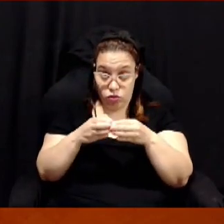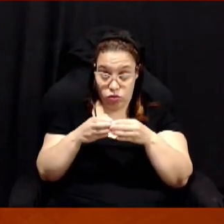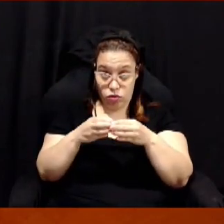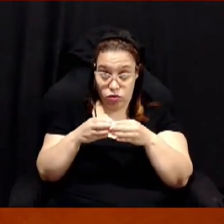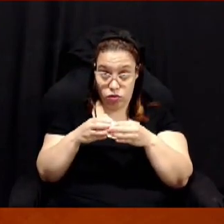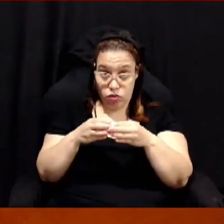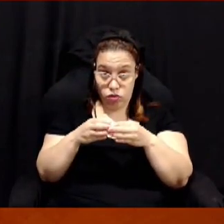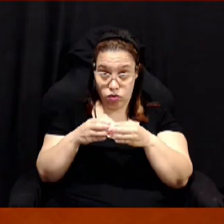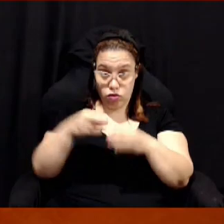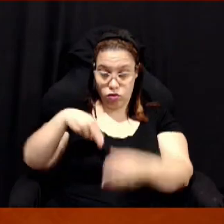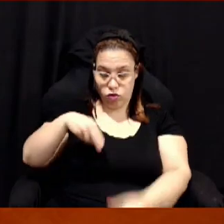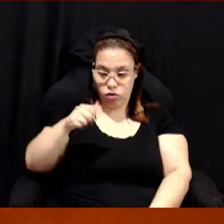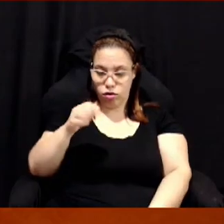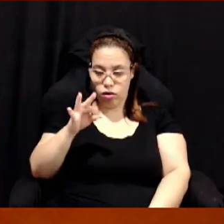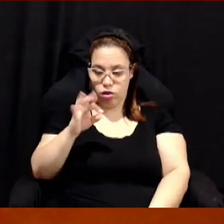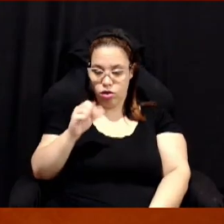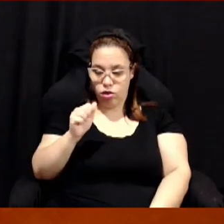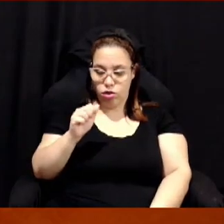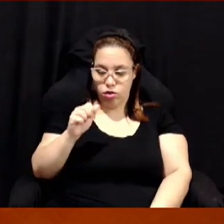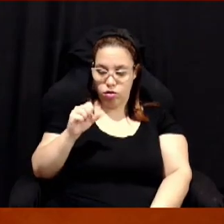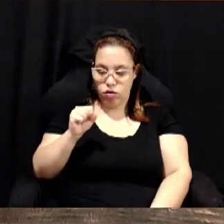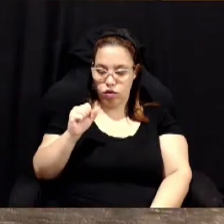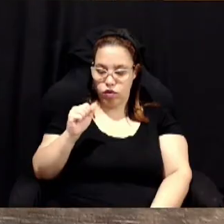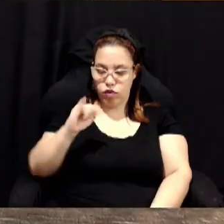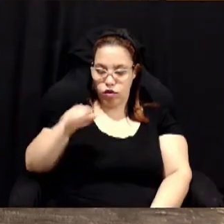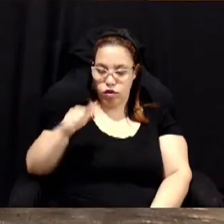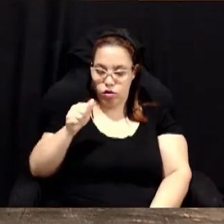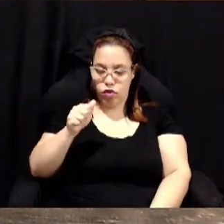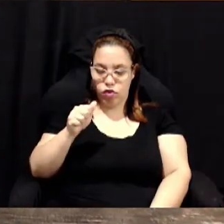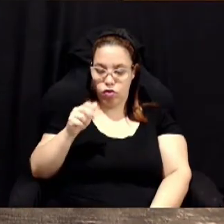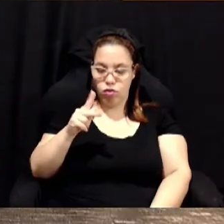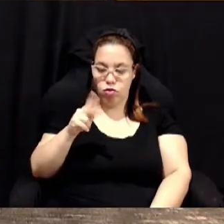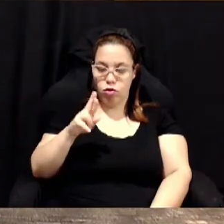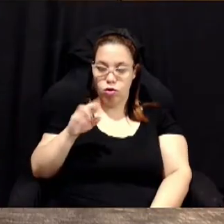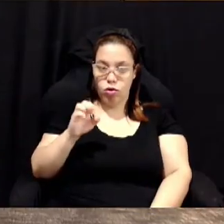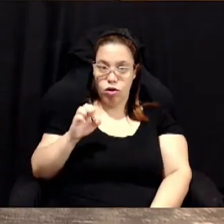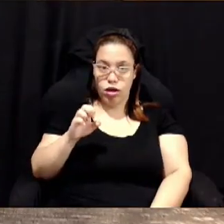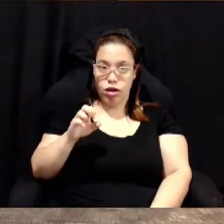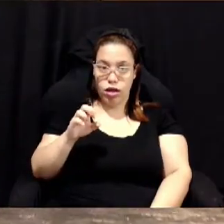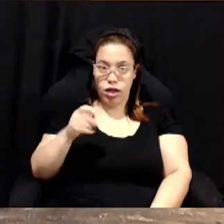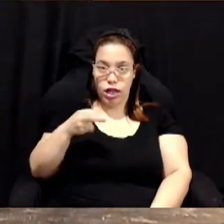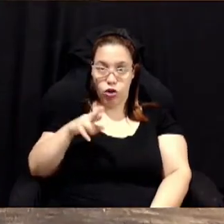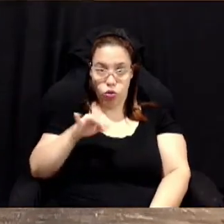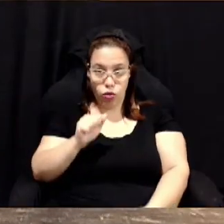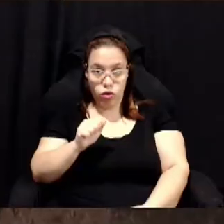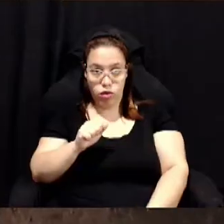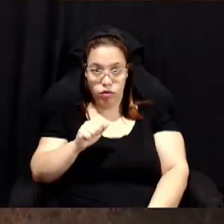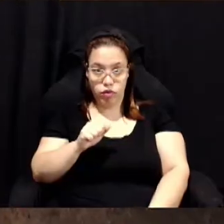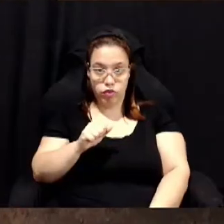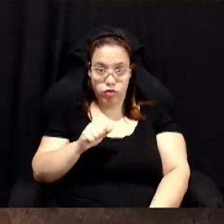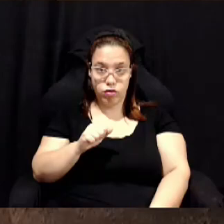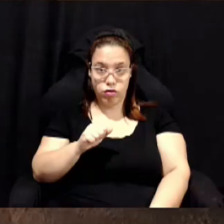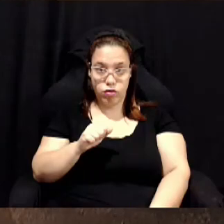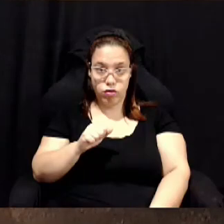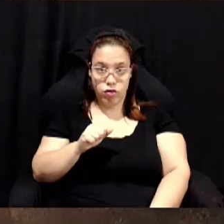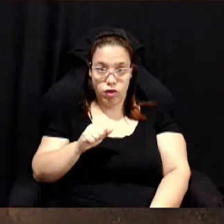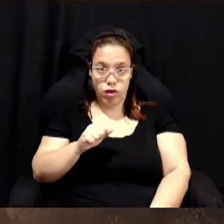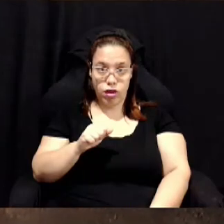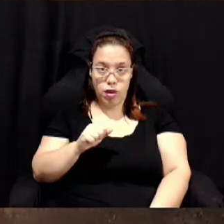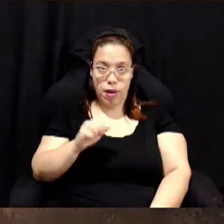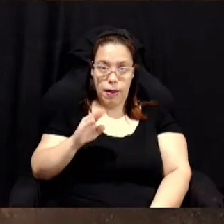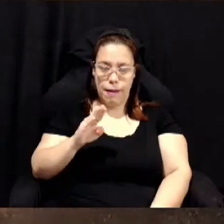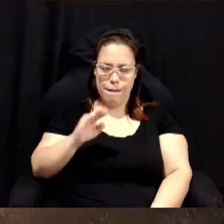de soja com um purê de cenoura que ele tem um sabor levemente agridoce e um bibimbap, que é uma mistura